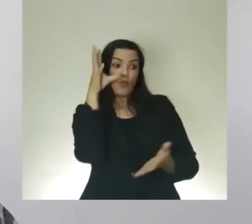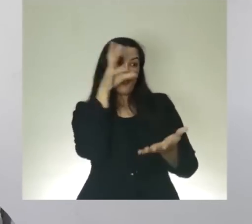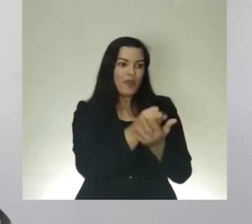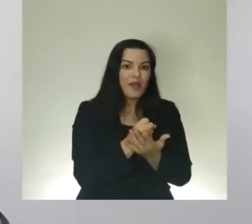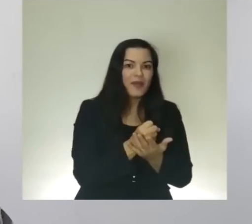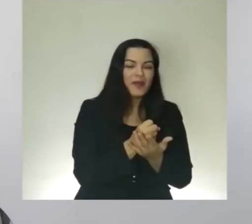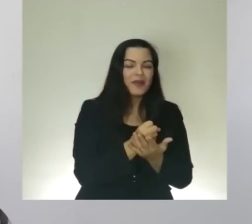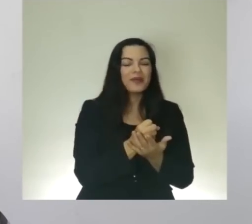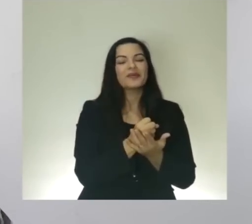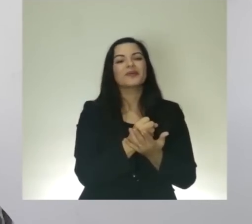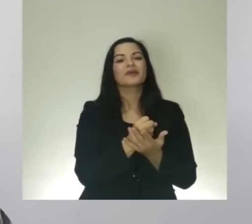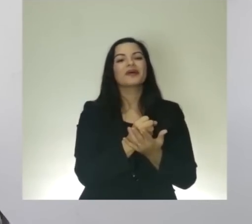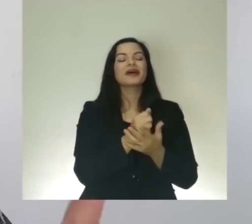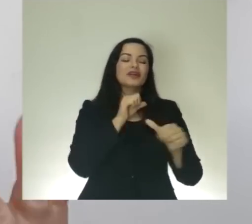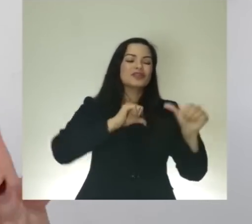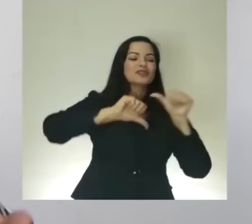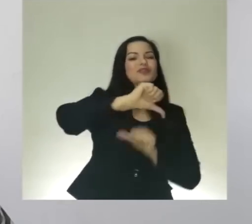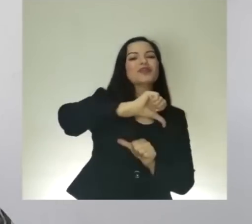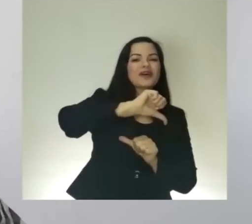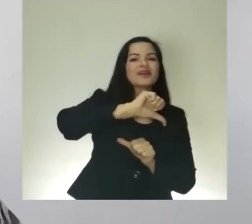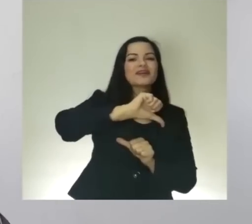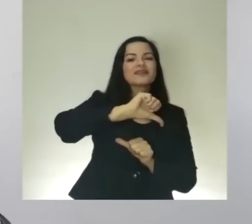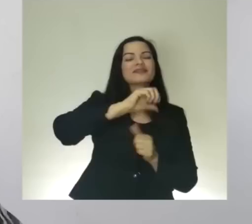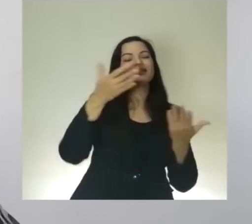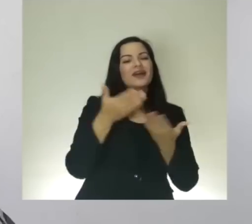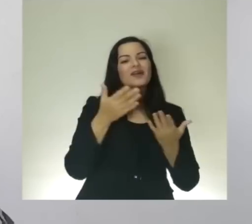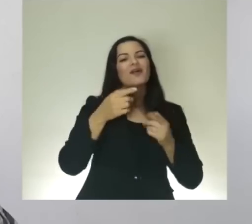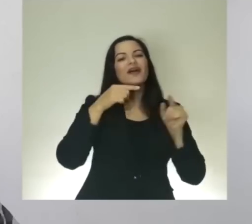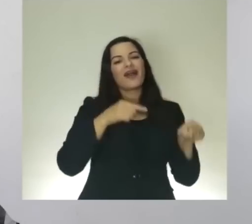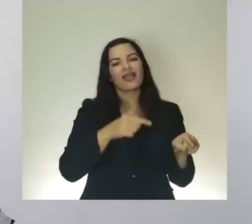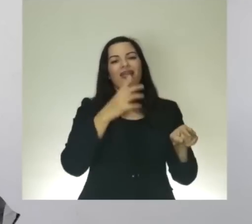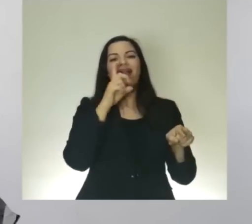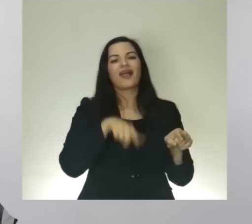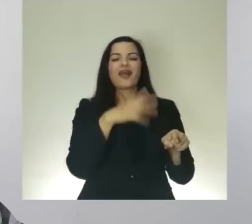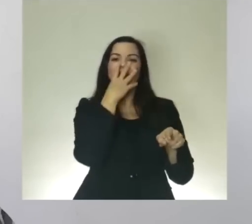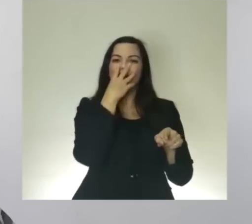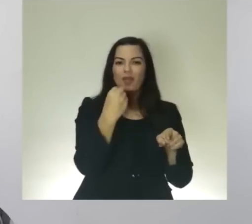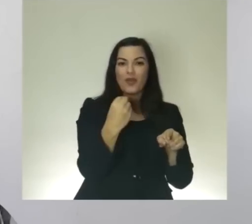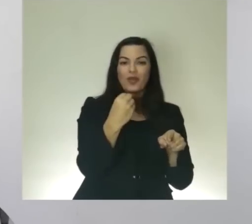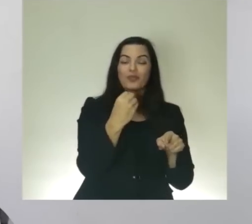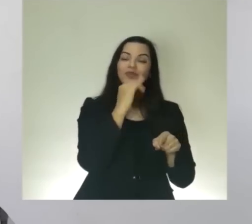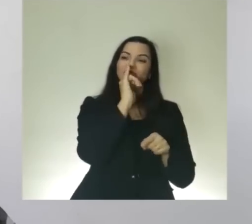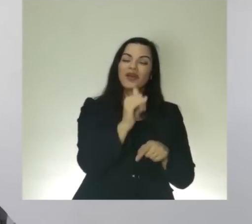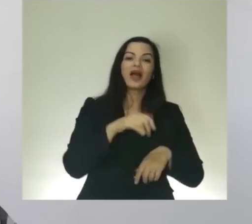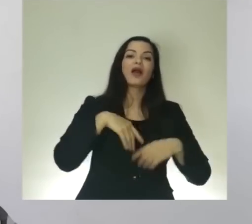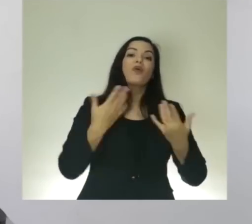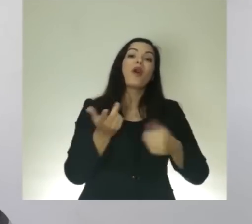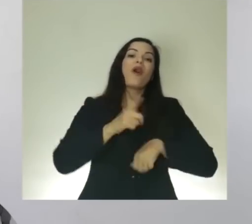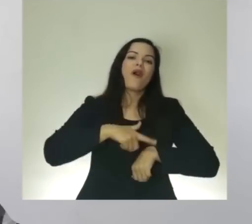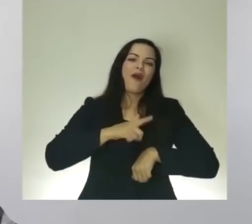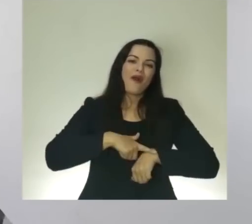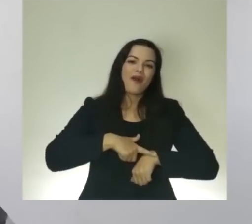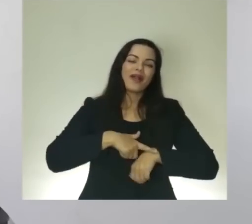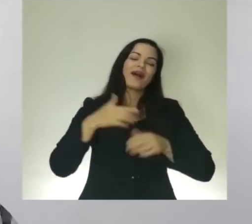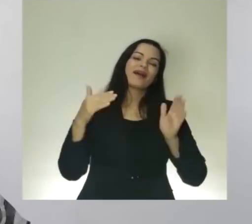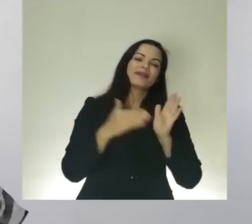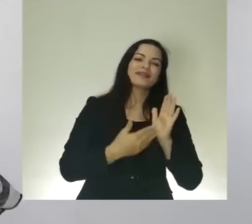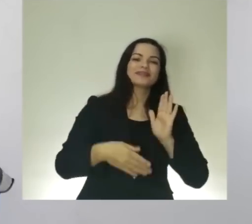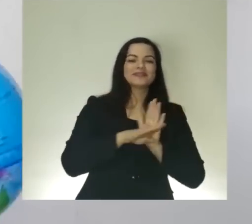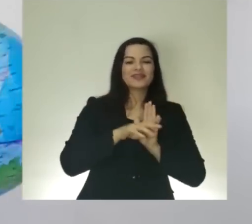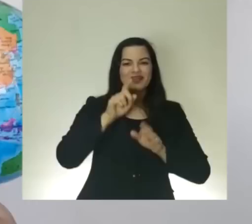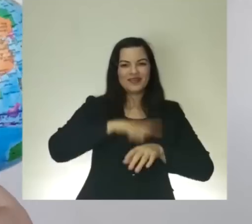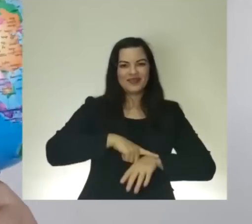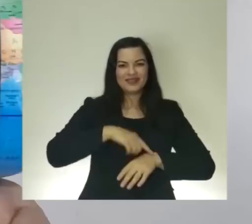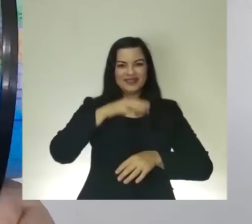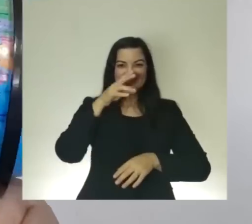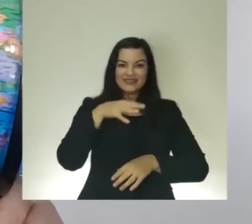o lobo e vai ter que dizer que horas são até chegar a hora do jantar. Viu só?